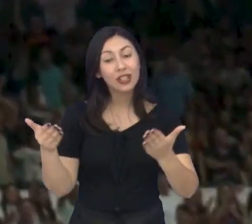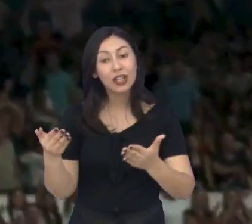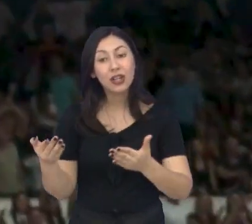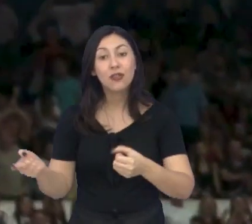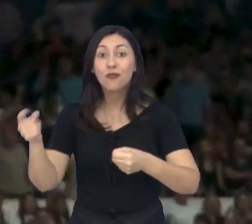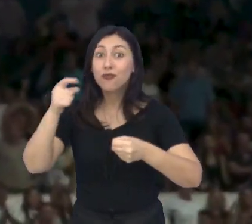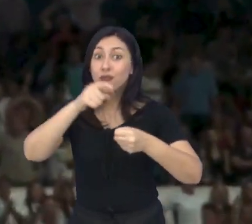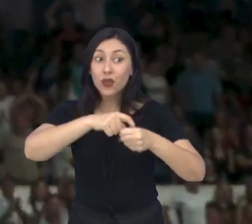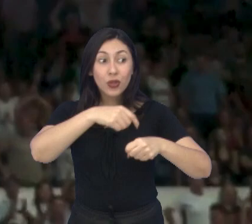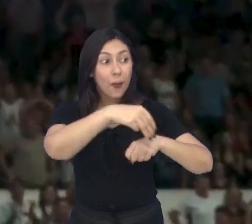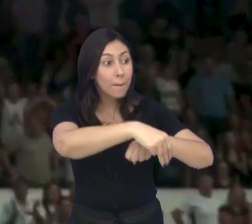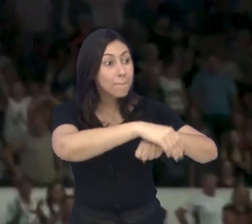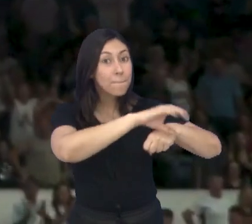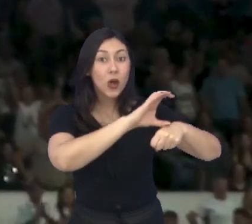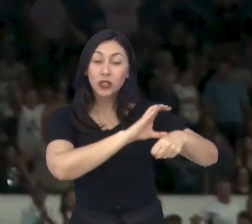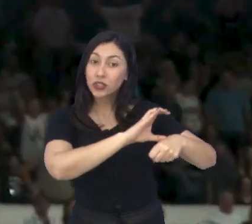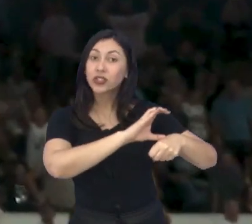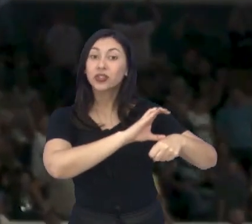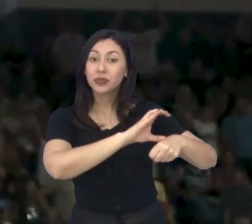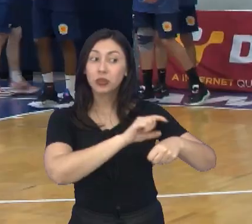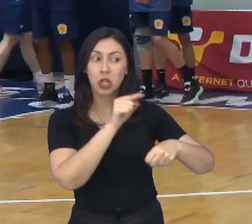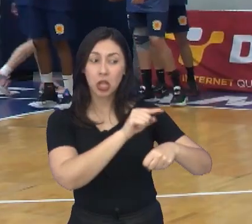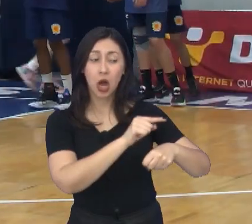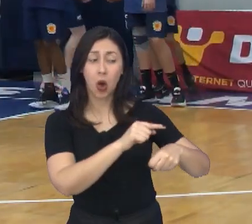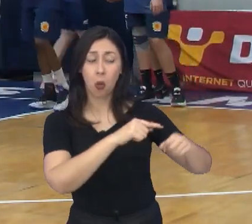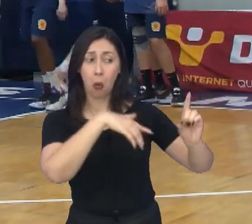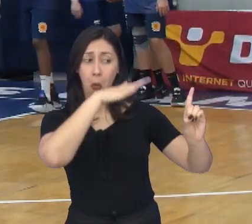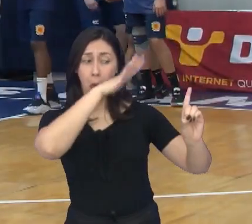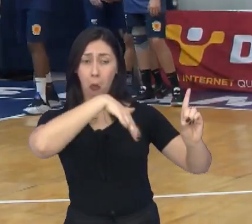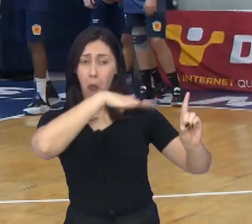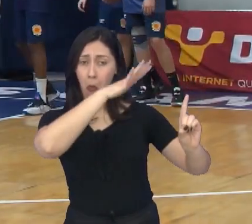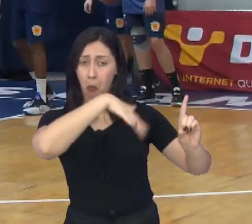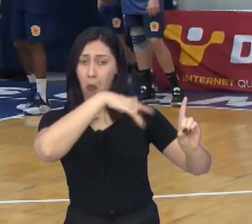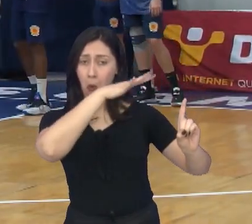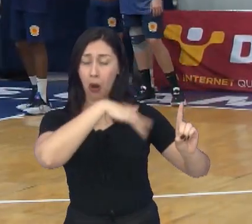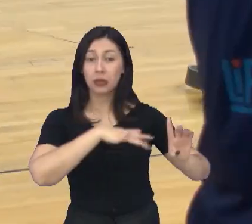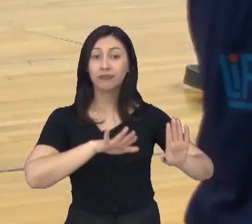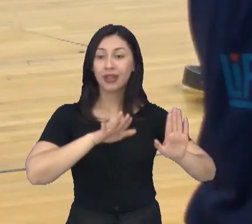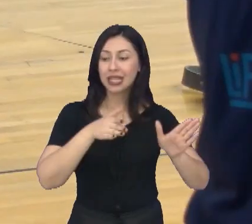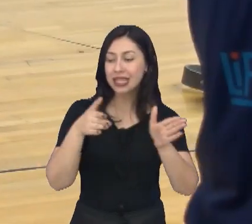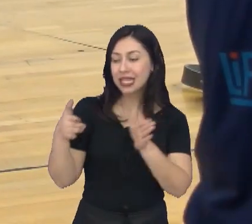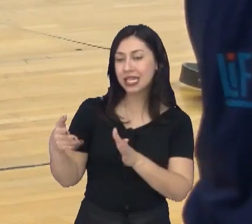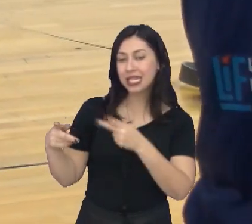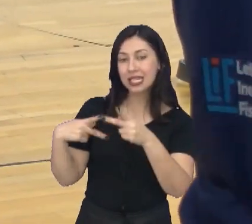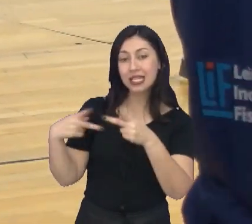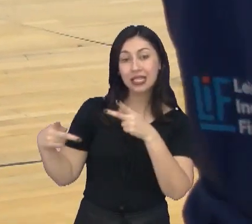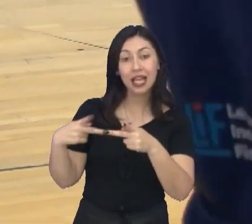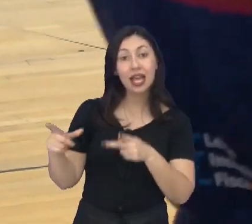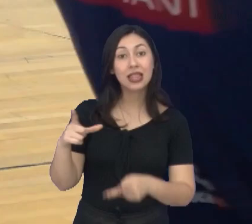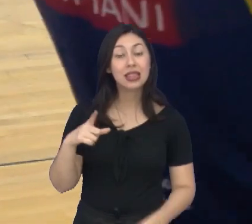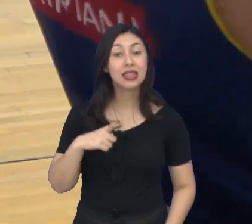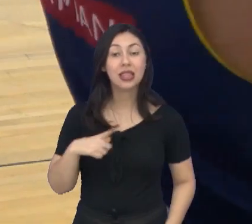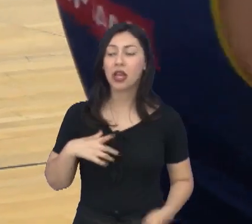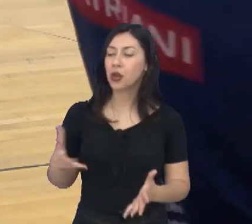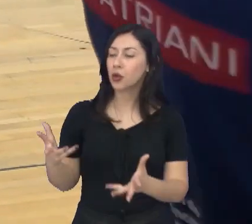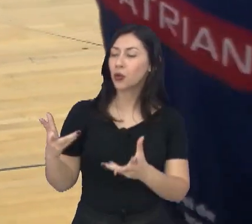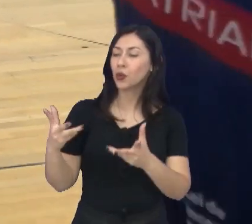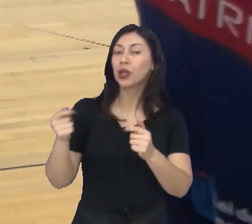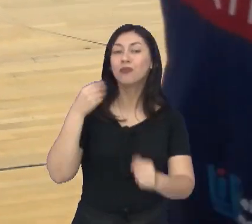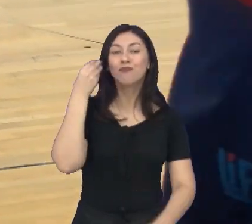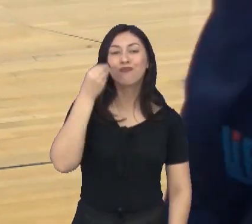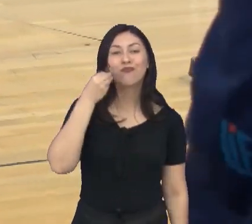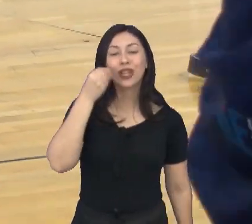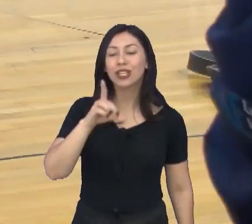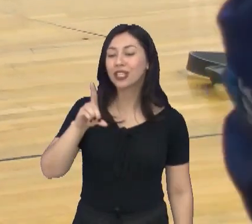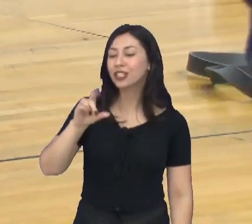equipe mogiana, onde é considerado ídolo. Já do lado joseense, Seba vai contar com a qualidade do experiente